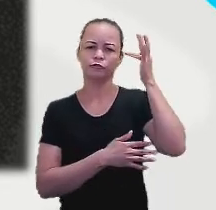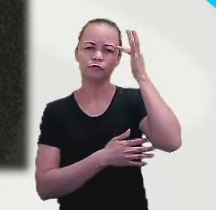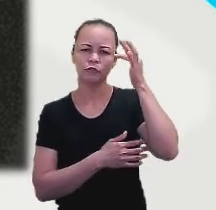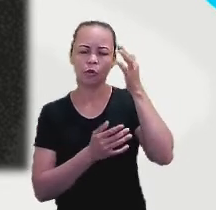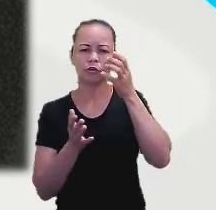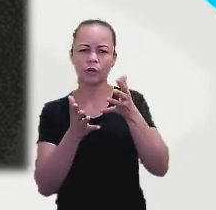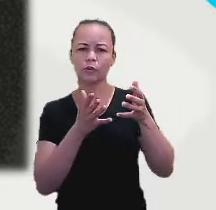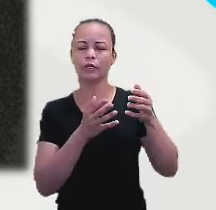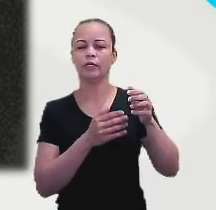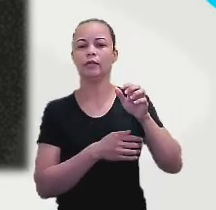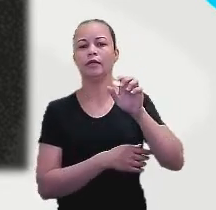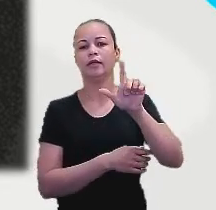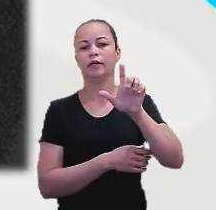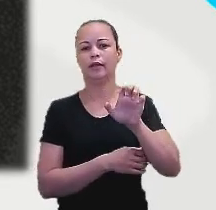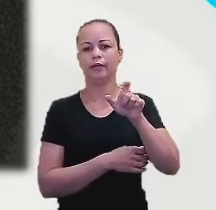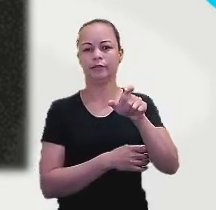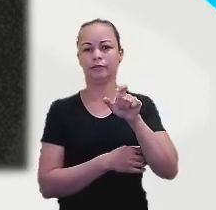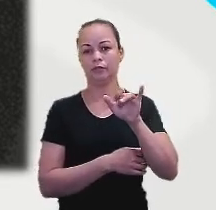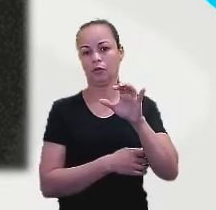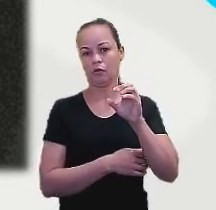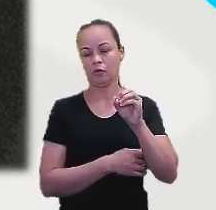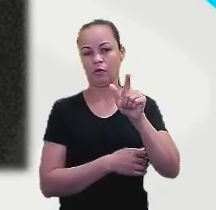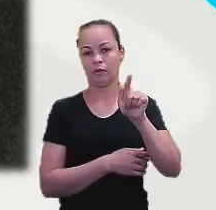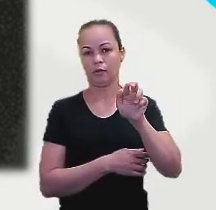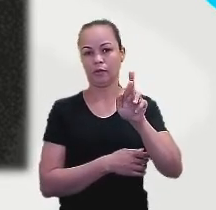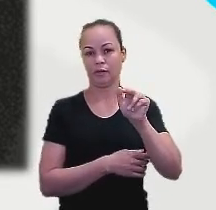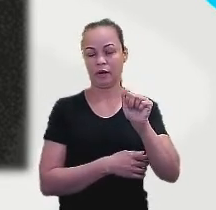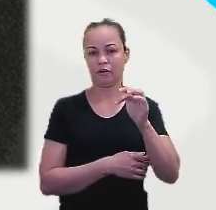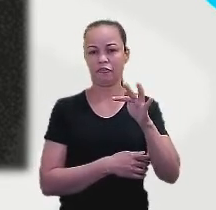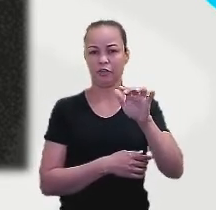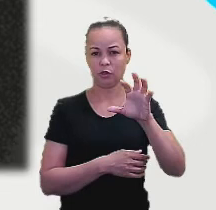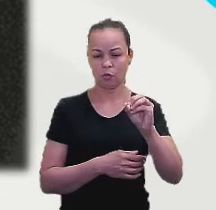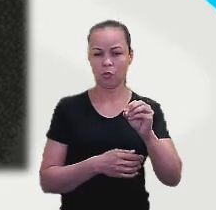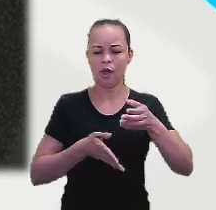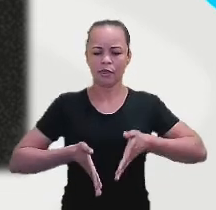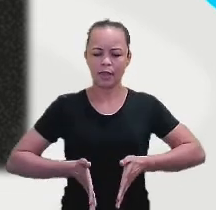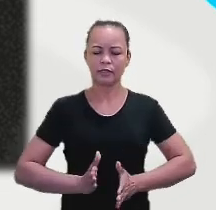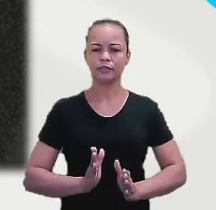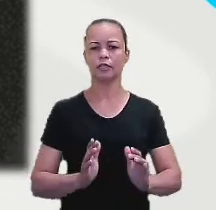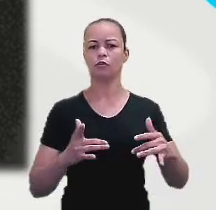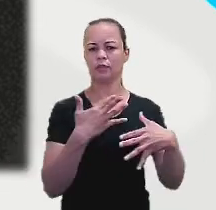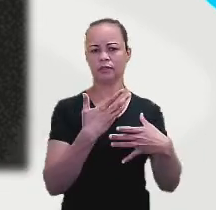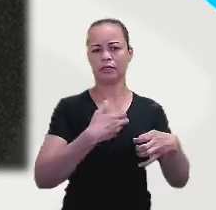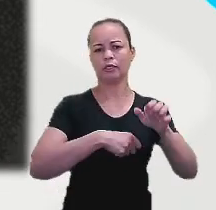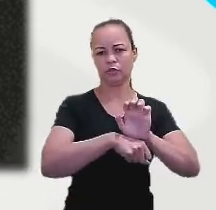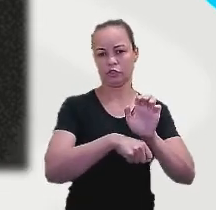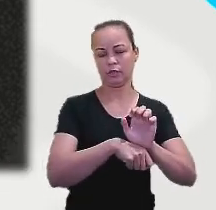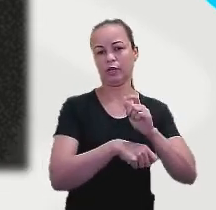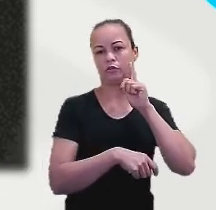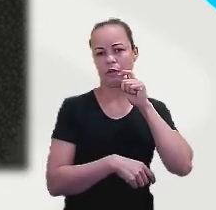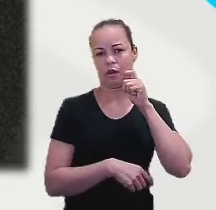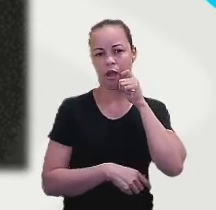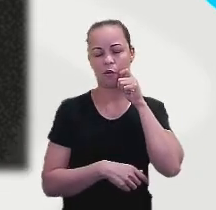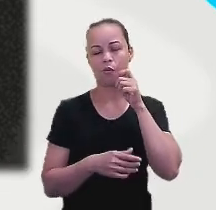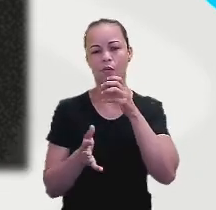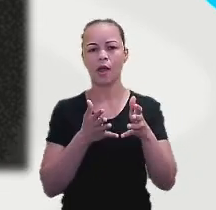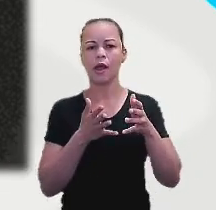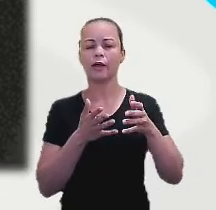e lexicógrafo, nasceu em Paço de Camaragibe, Alagoas, em 3 de maio